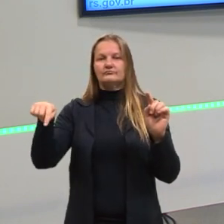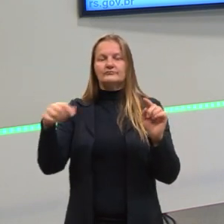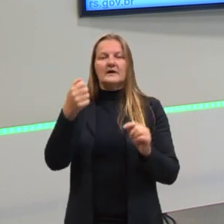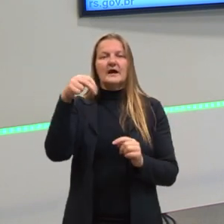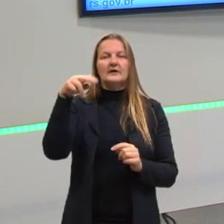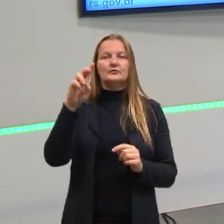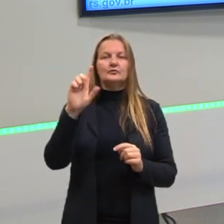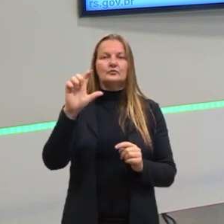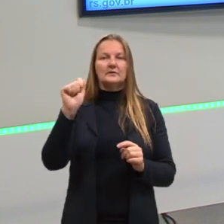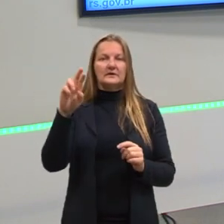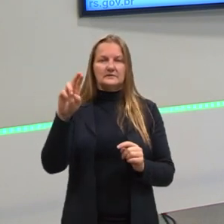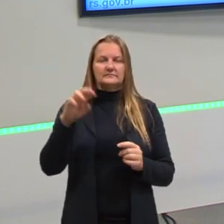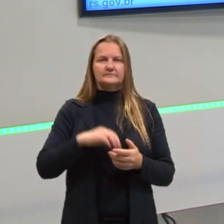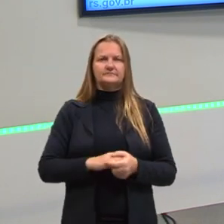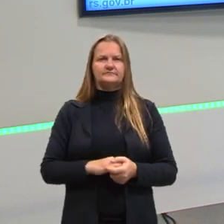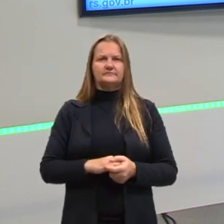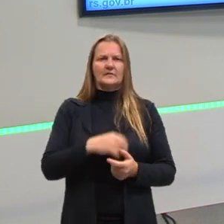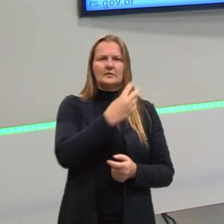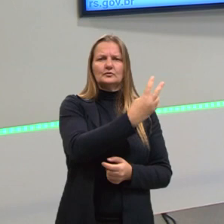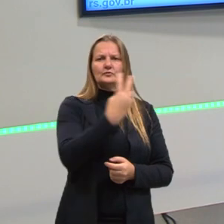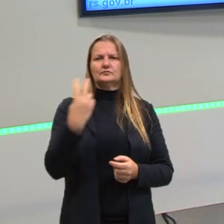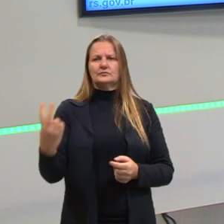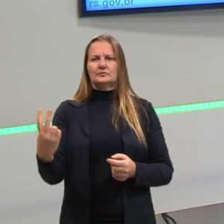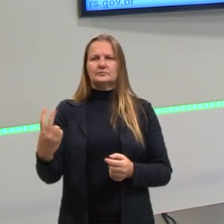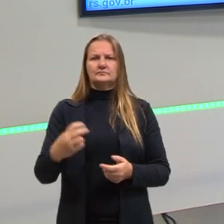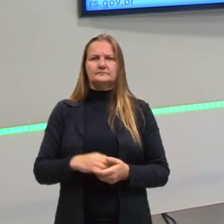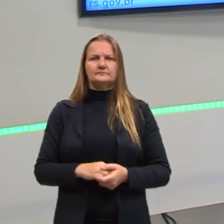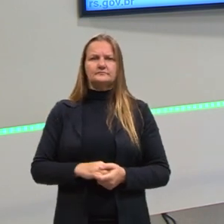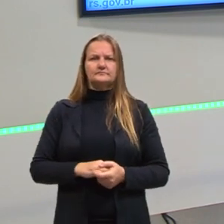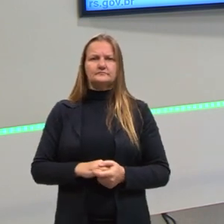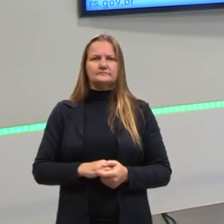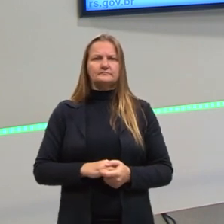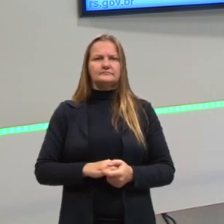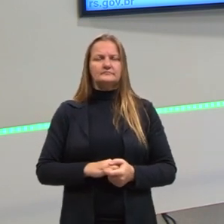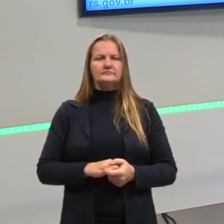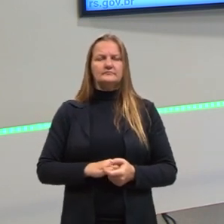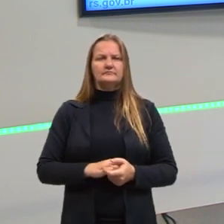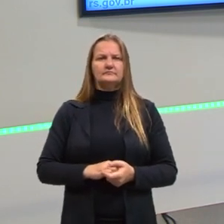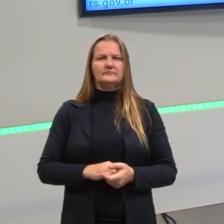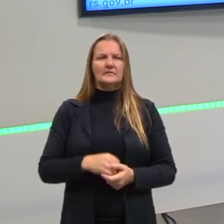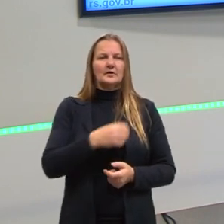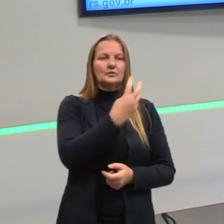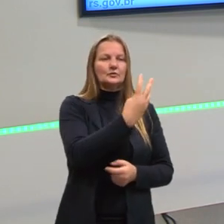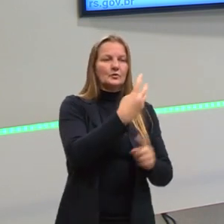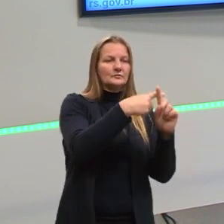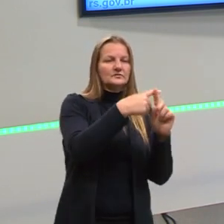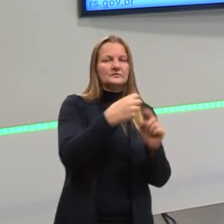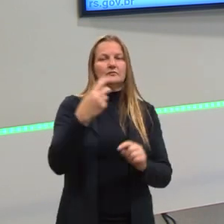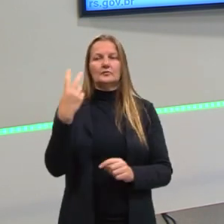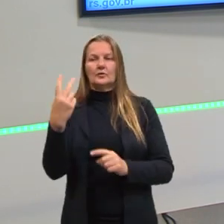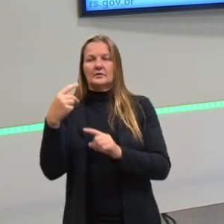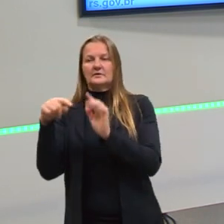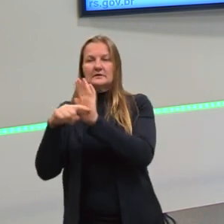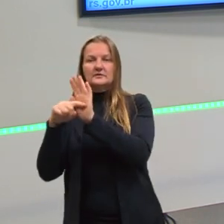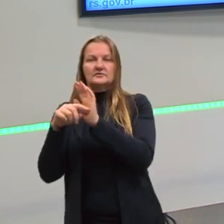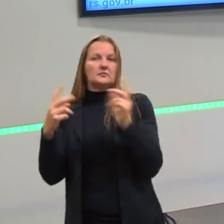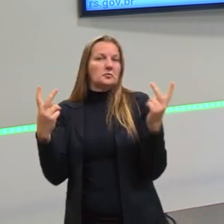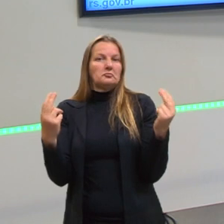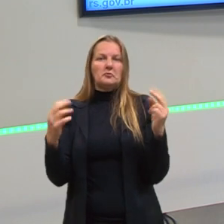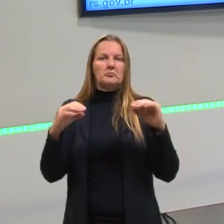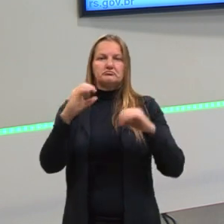se eu tomar dois de um lado somado hoje outro ou botar no ano na diminuiu dois outra eu vou estar anulando porque trocando